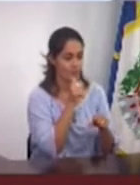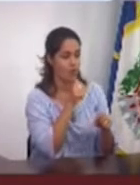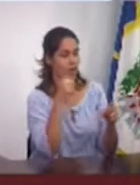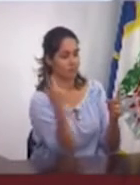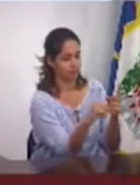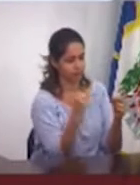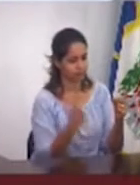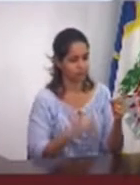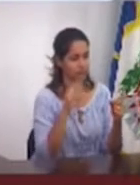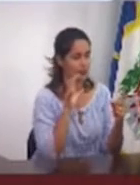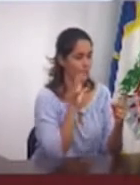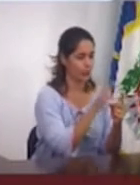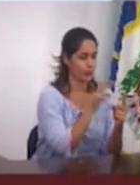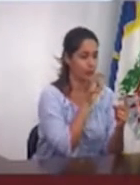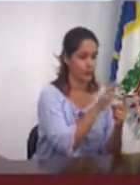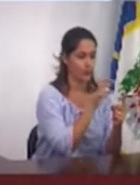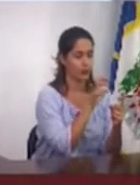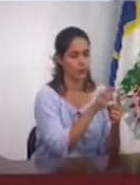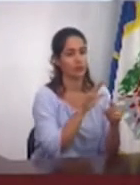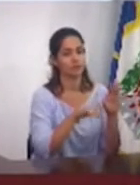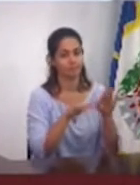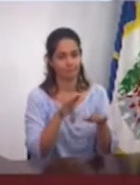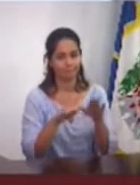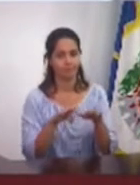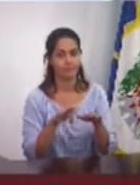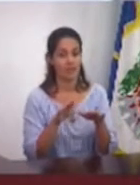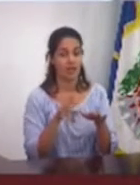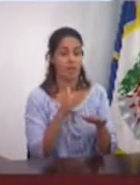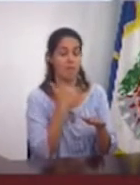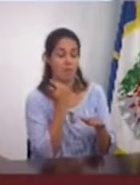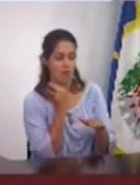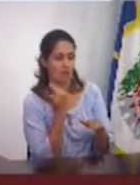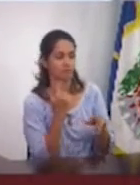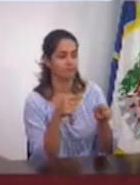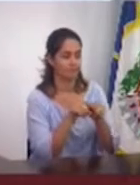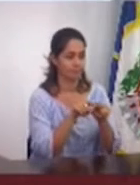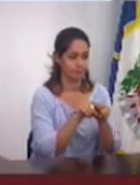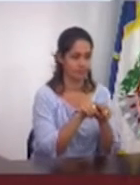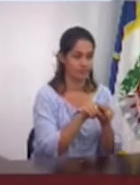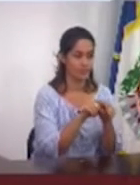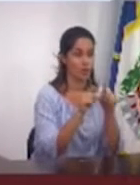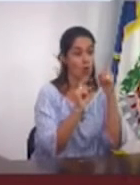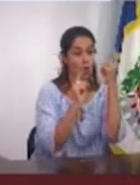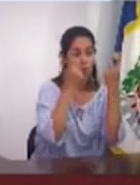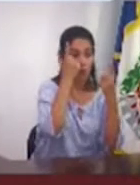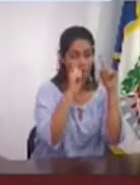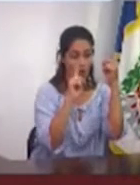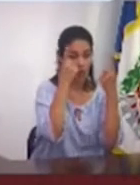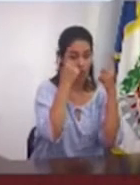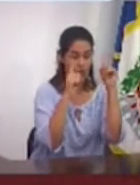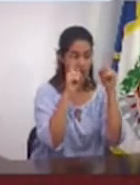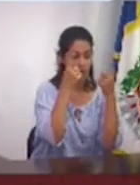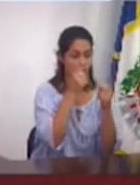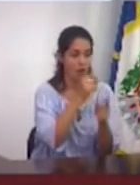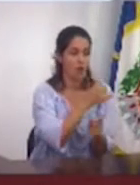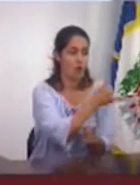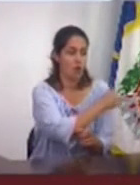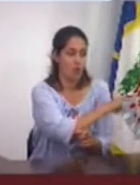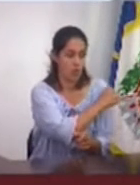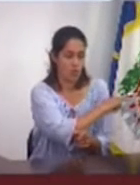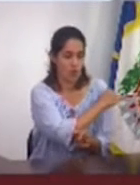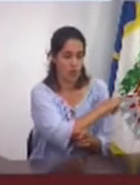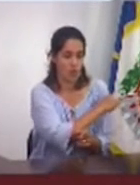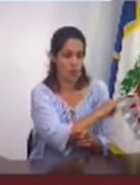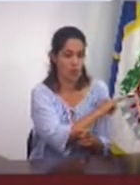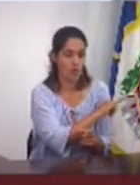a cada duas horas uma mulher é morta do carnaval do rio de janeiro uma mulher foi agredida